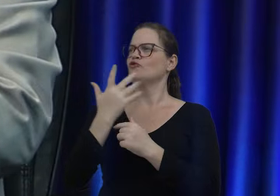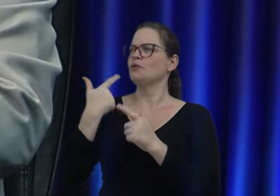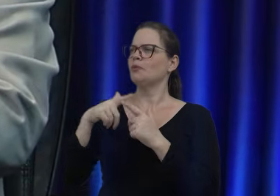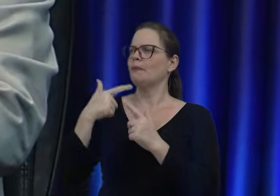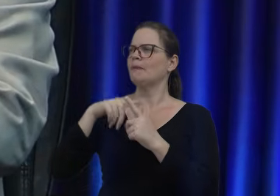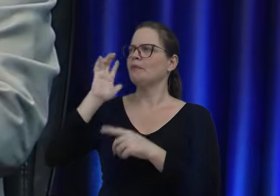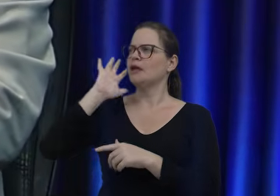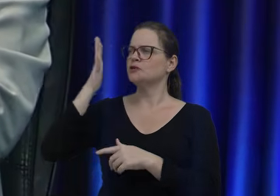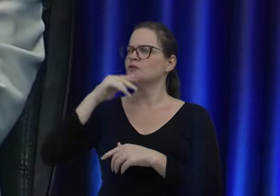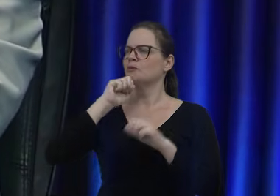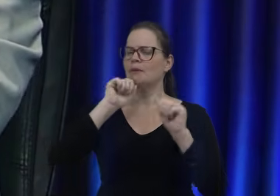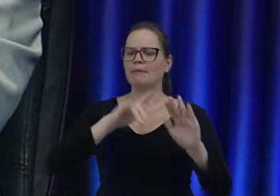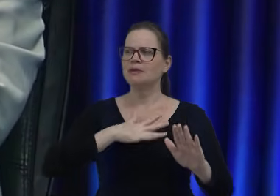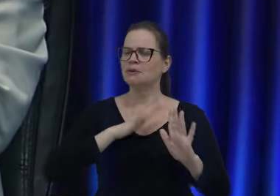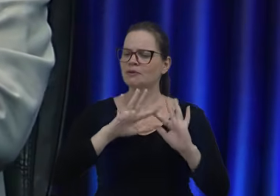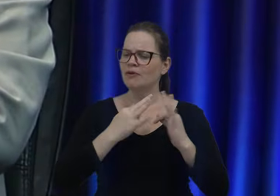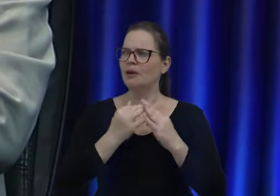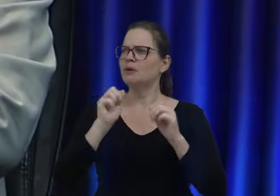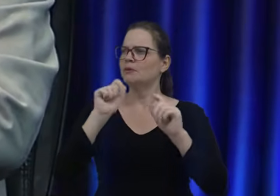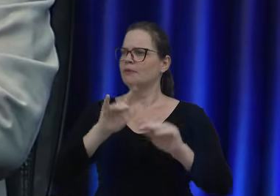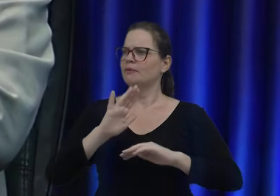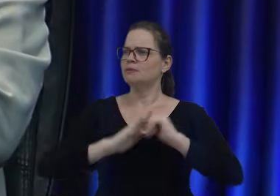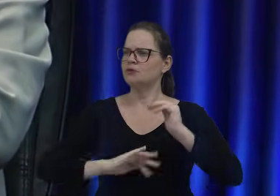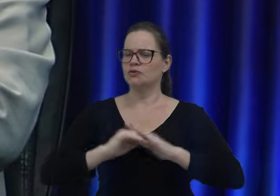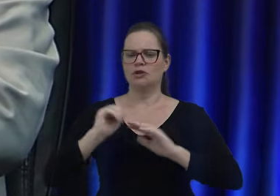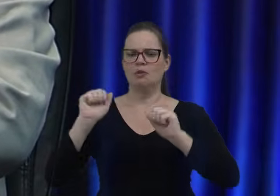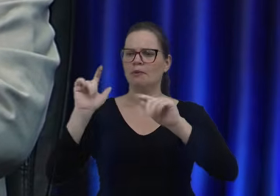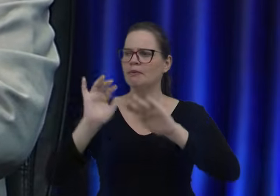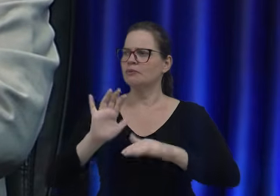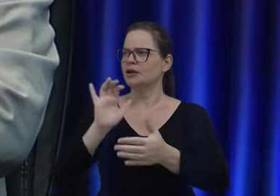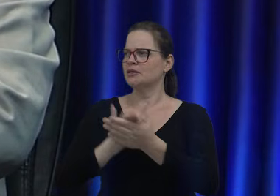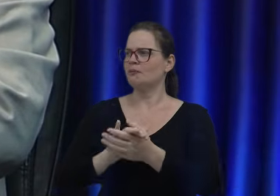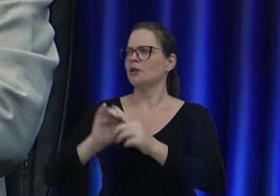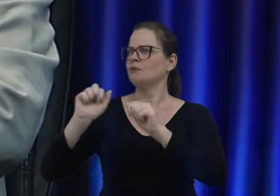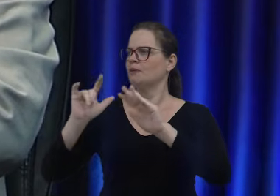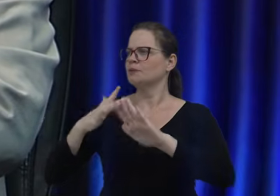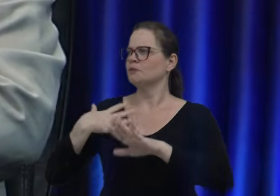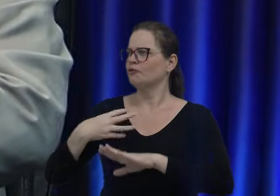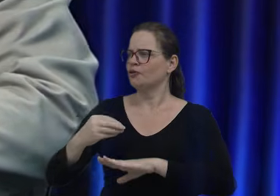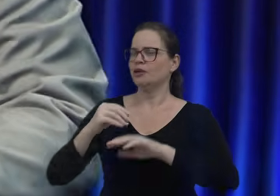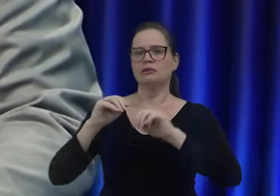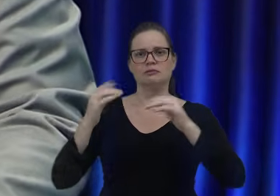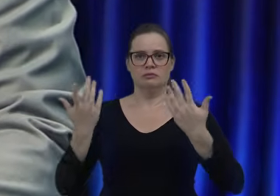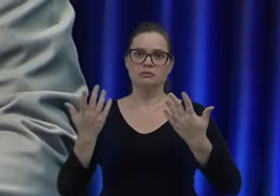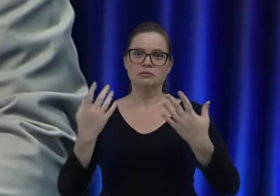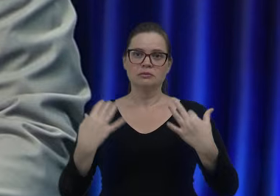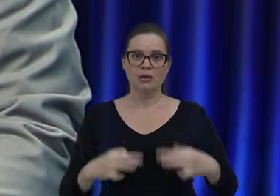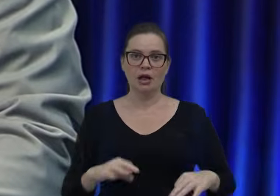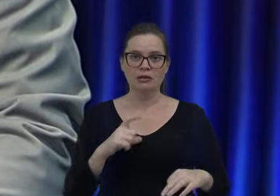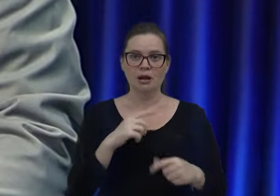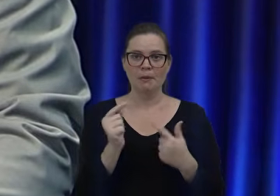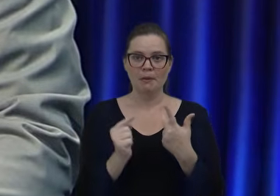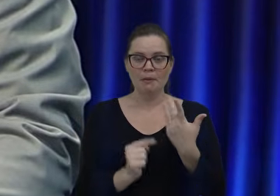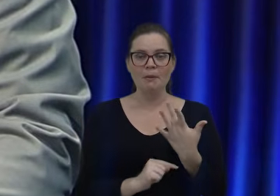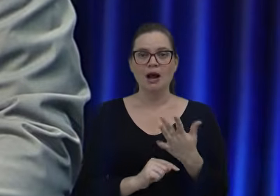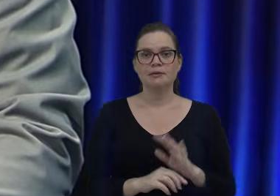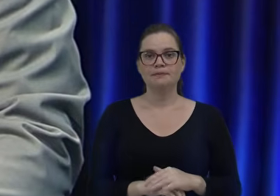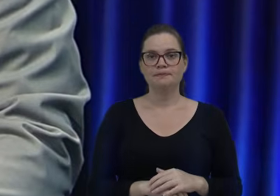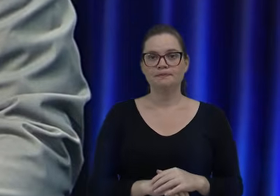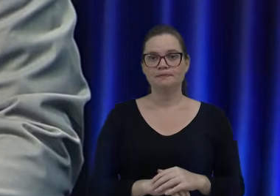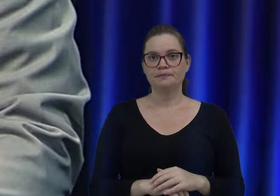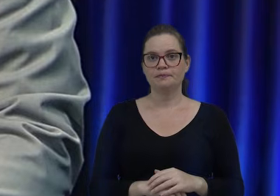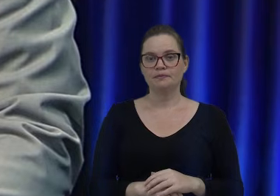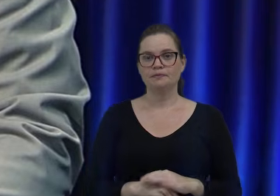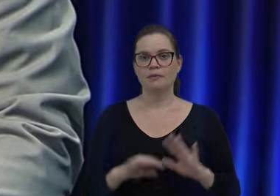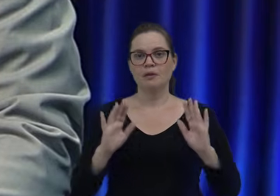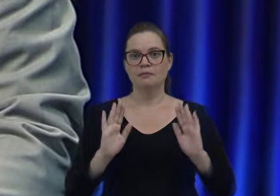uma bênção para a vida profissional, para o casamento, né? São muitas as nossas necessidades.